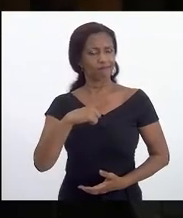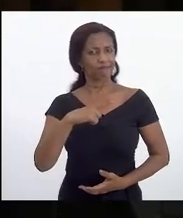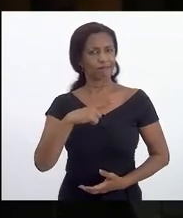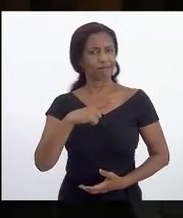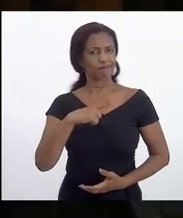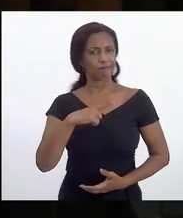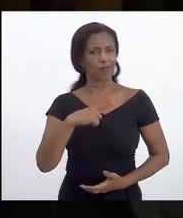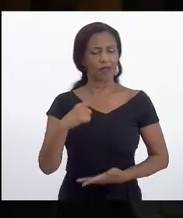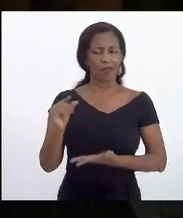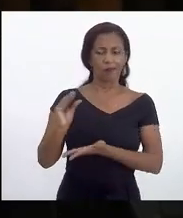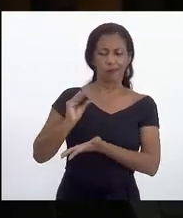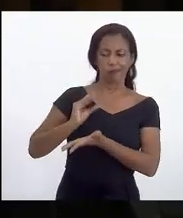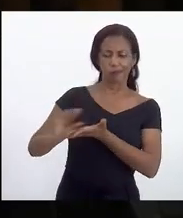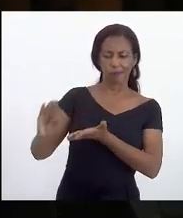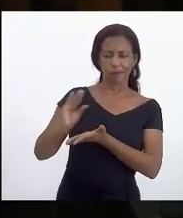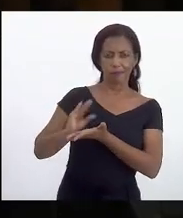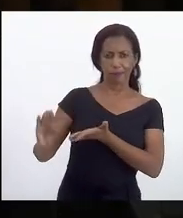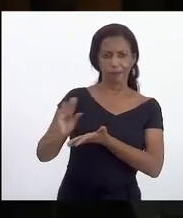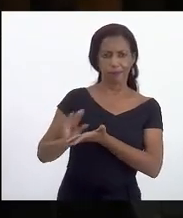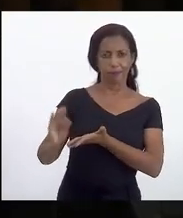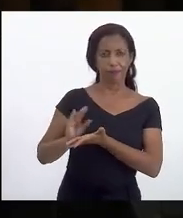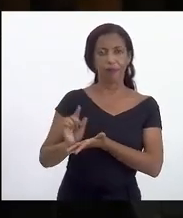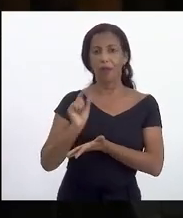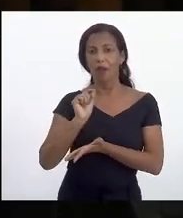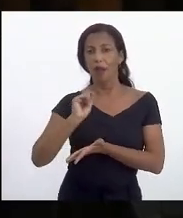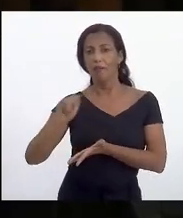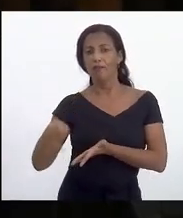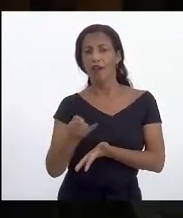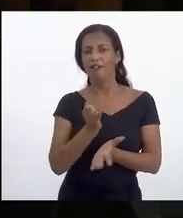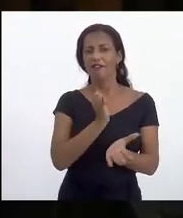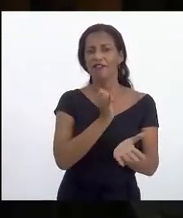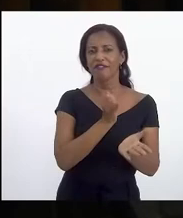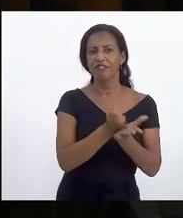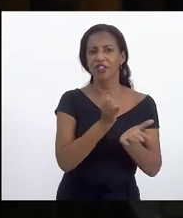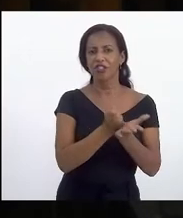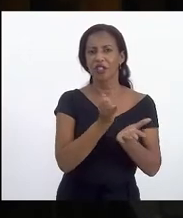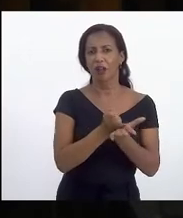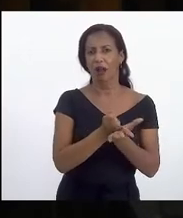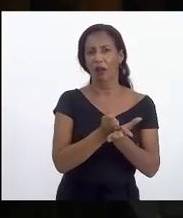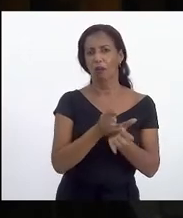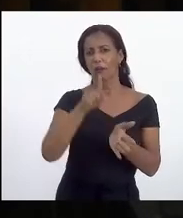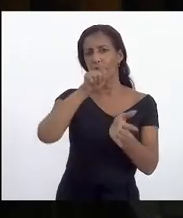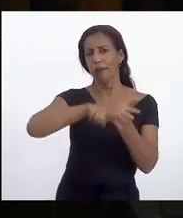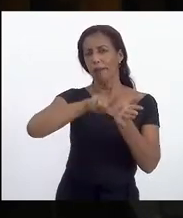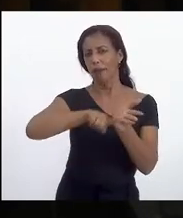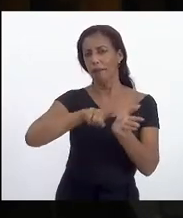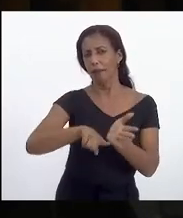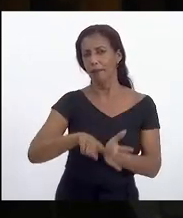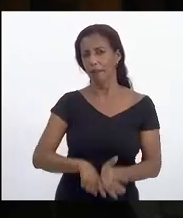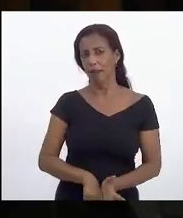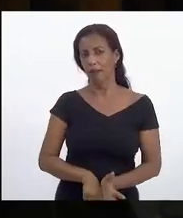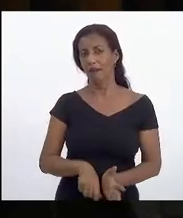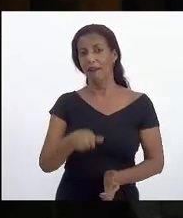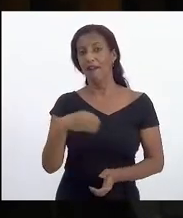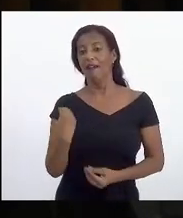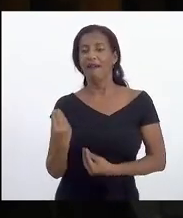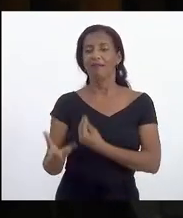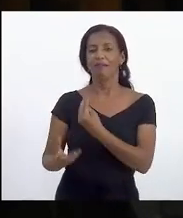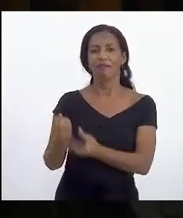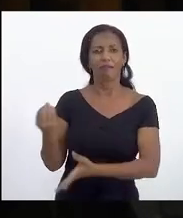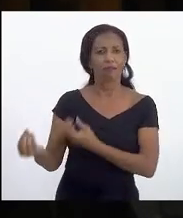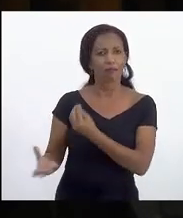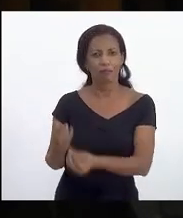fim de benefícios fiscais o benefício fiscal é dado com